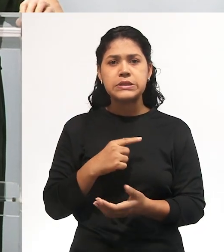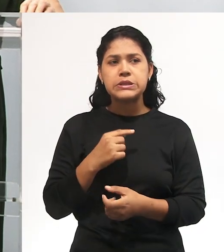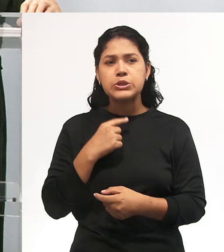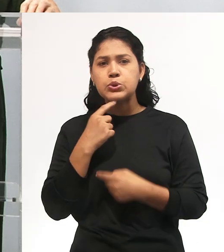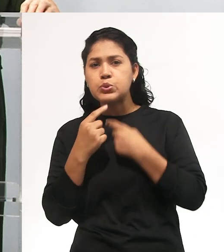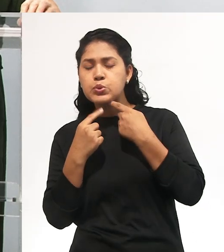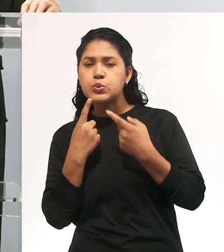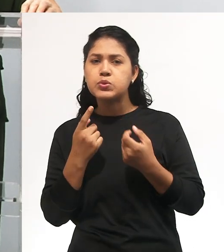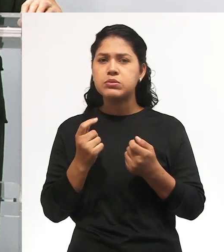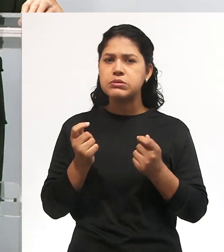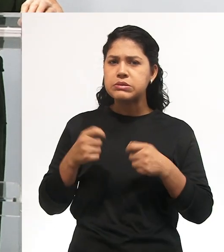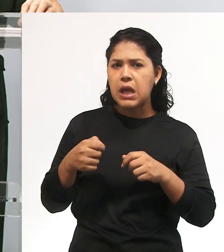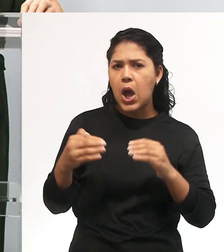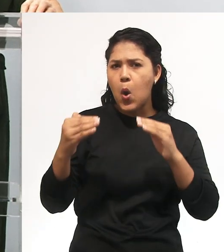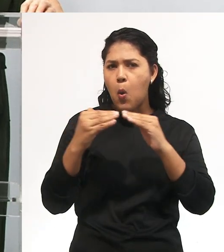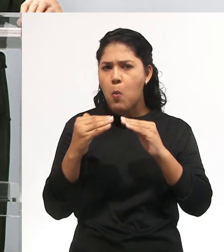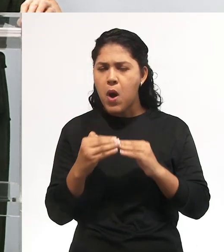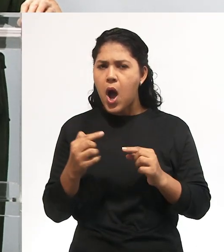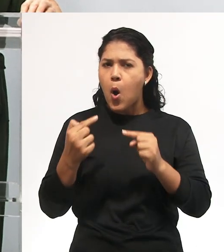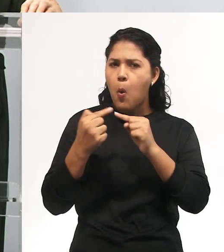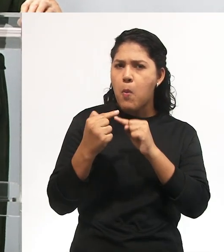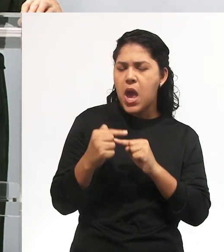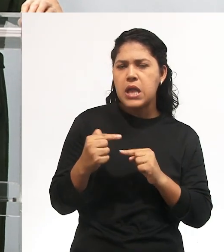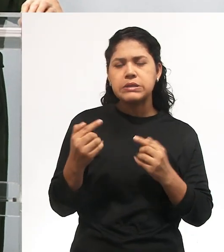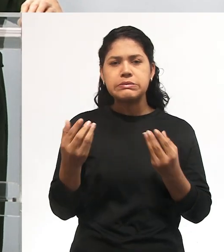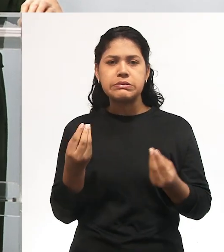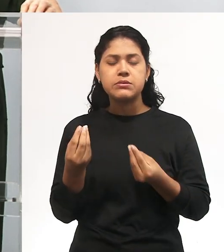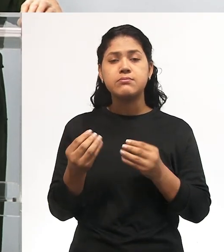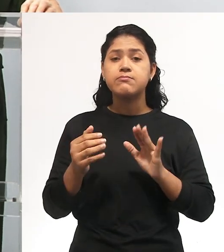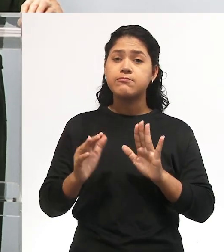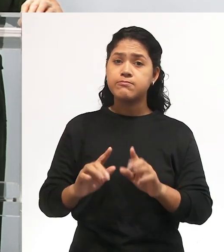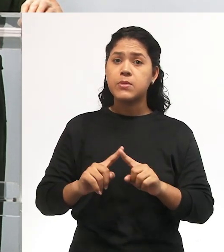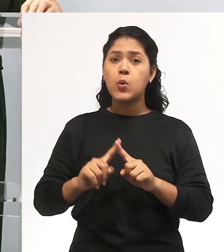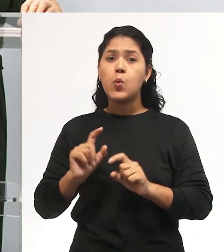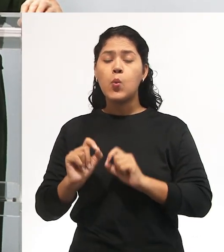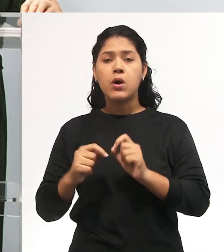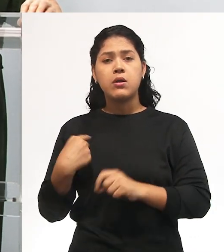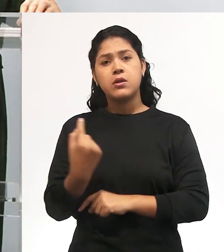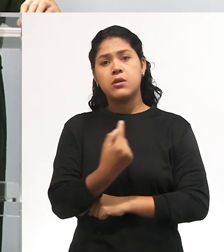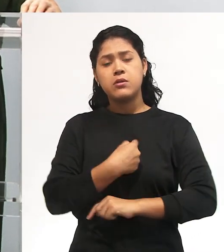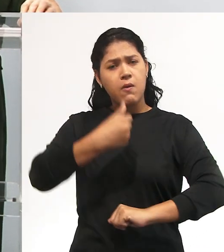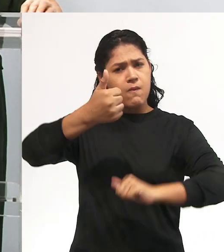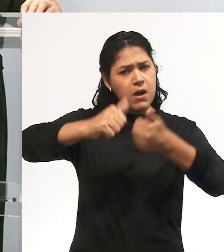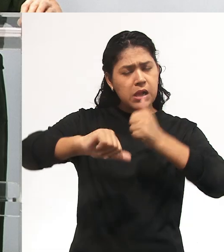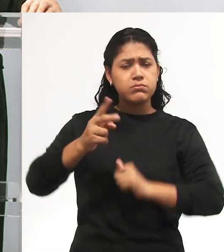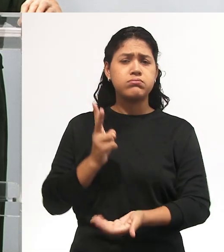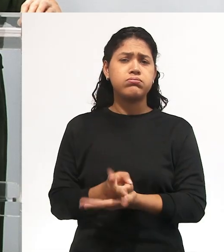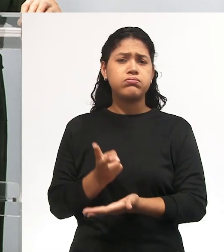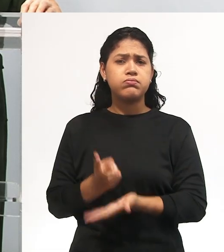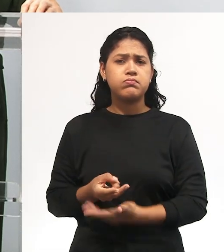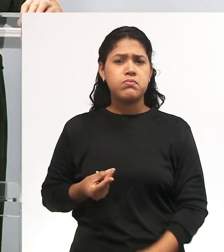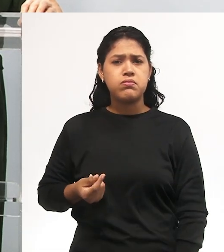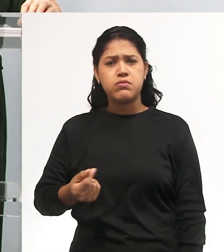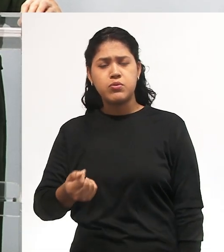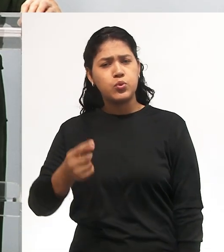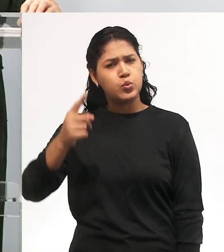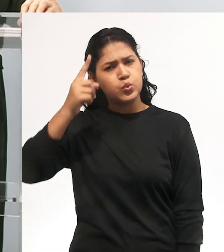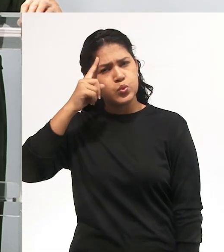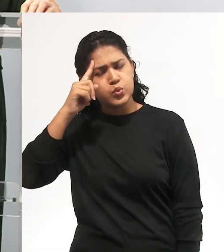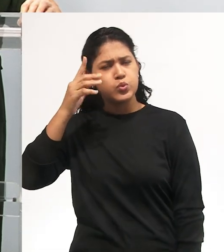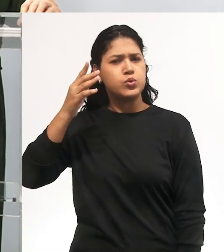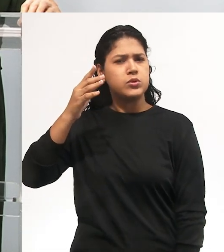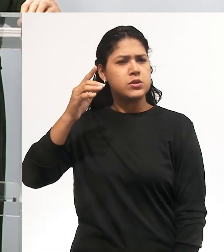no avaliar, será que está de acordo, será que não? A gente está avaliando constantemente, no dia a dia,